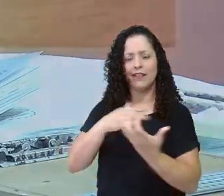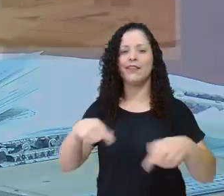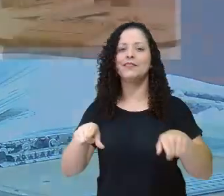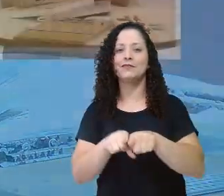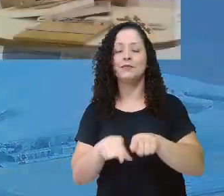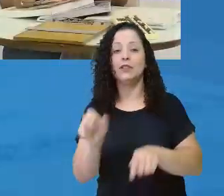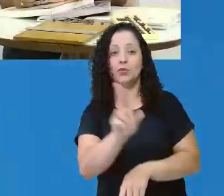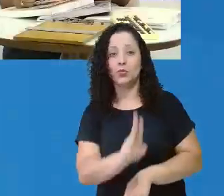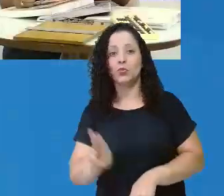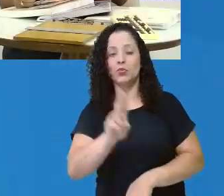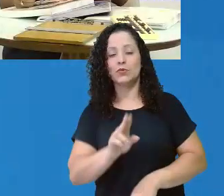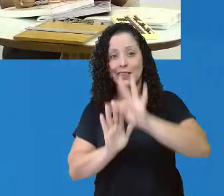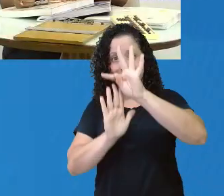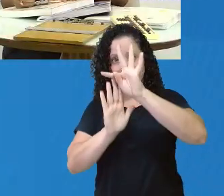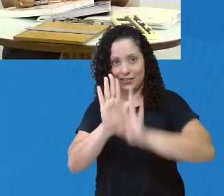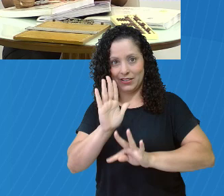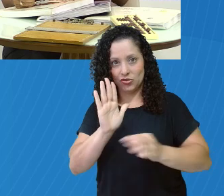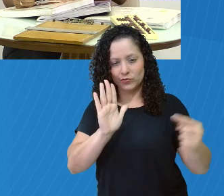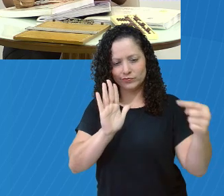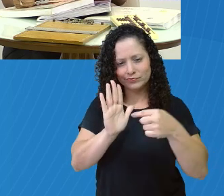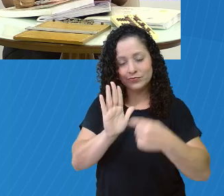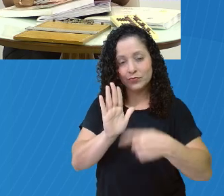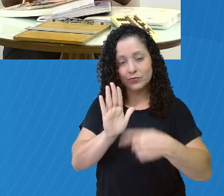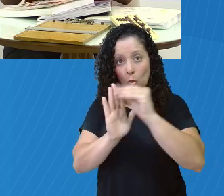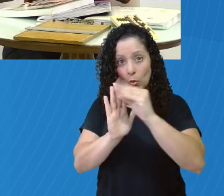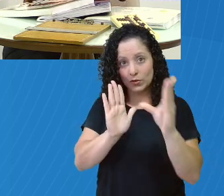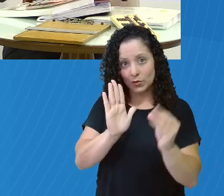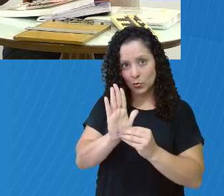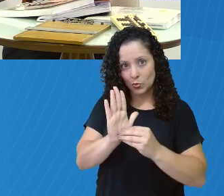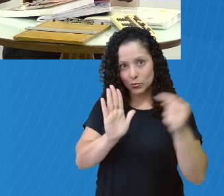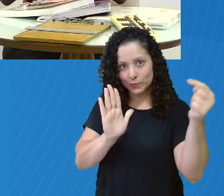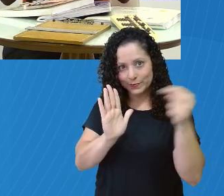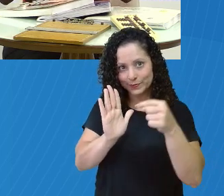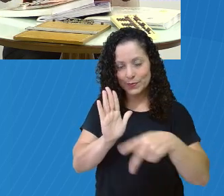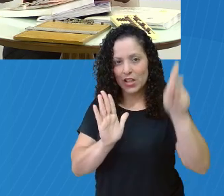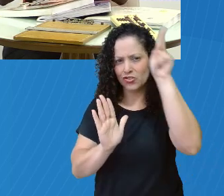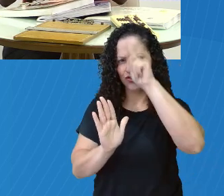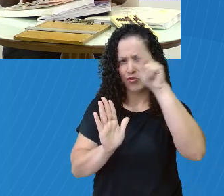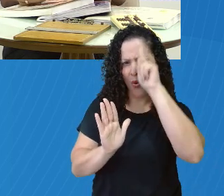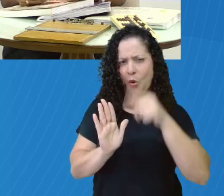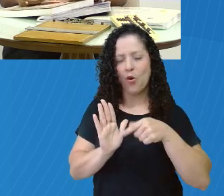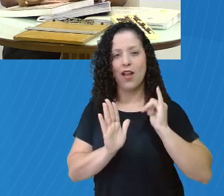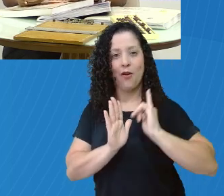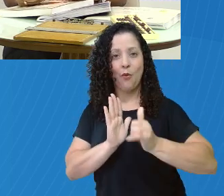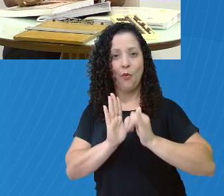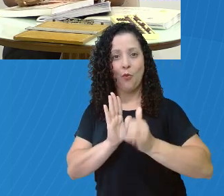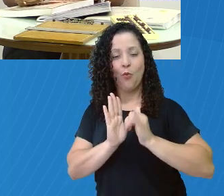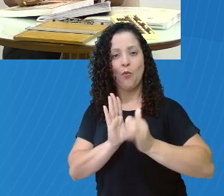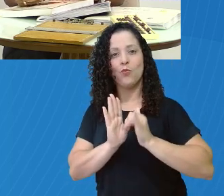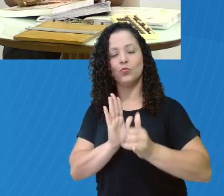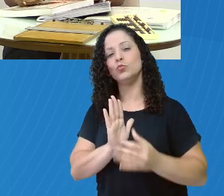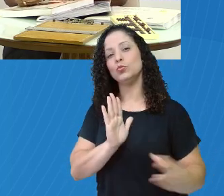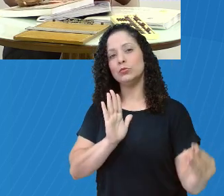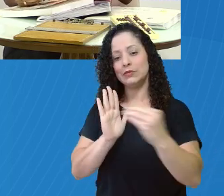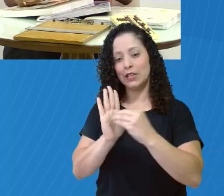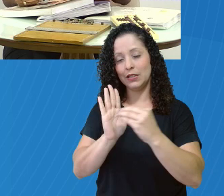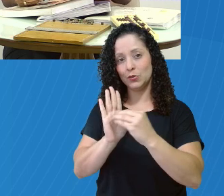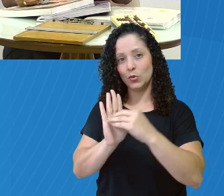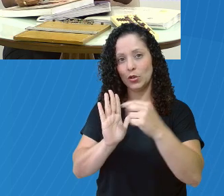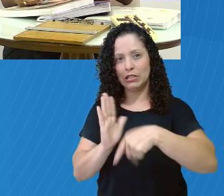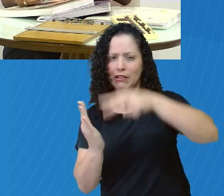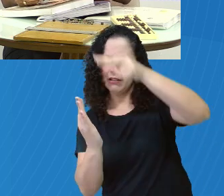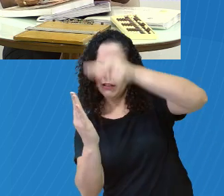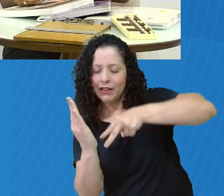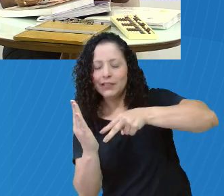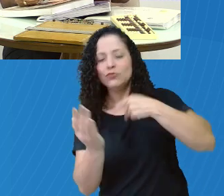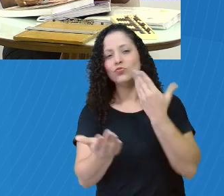pode utilizar o texto, o material que está sendo exposto, a história, o conto, que está sendo evidenciado no livro, para a gente